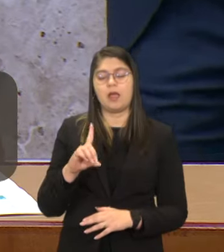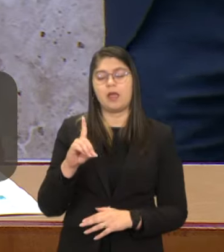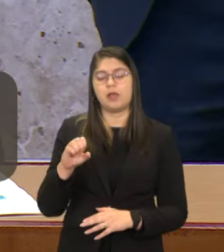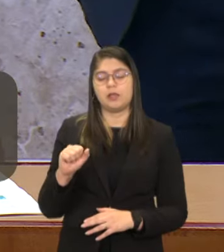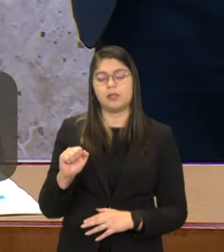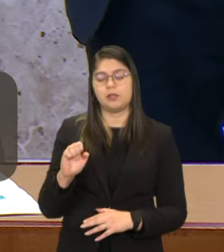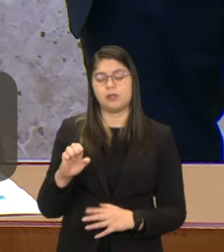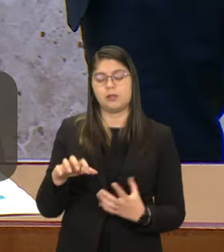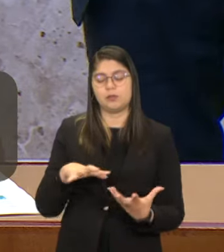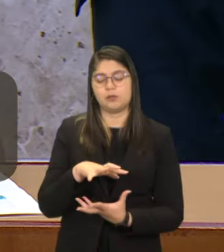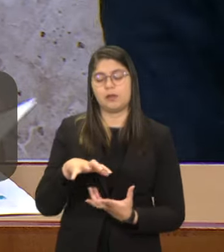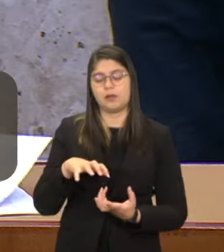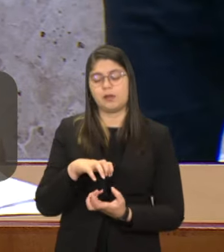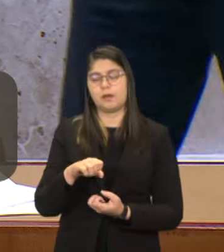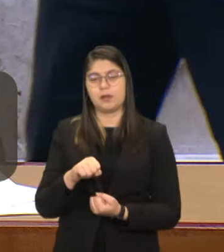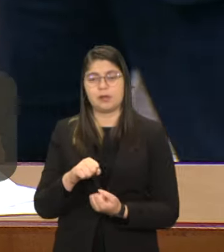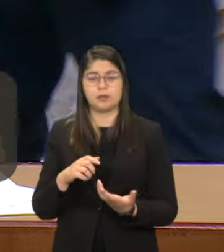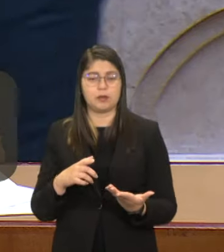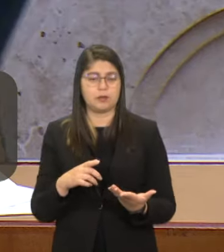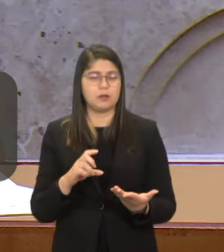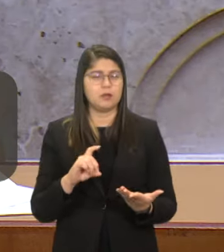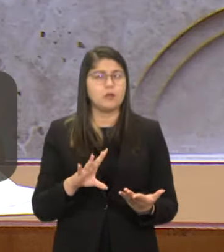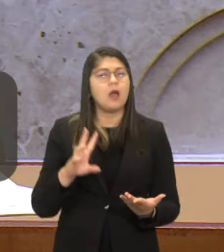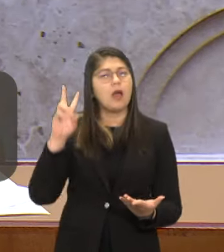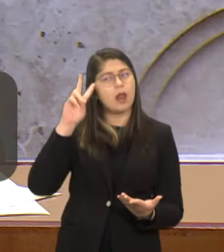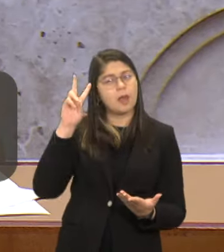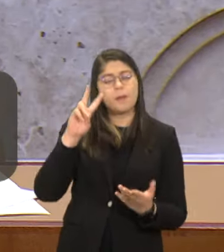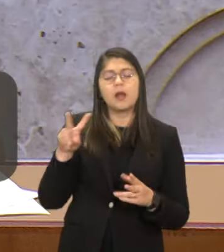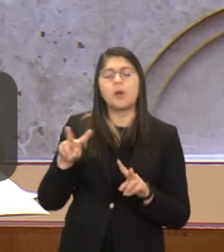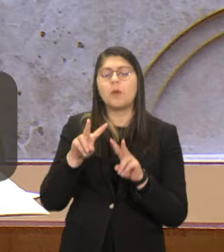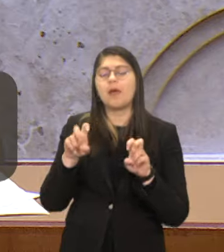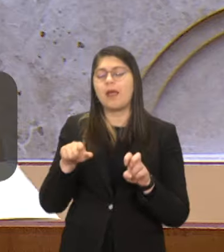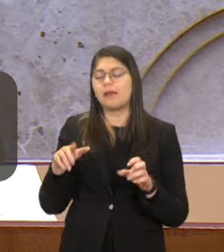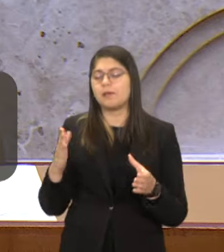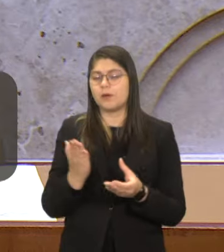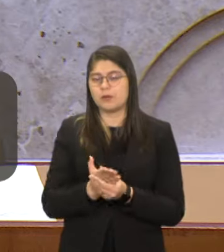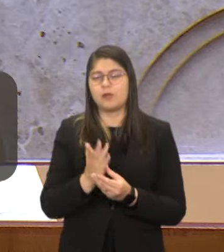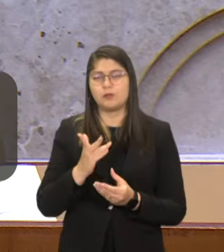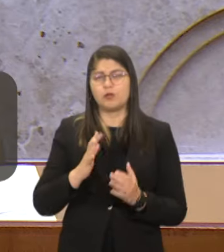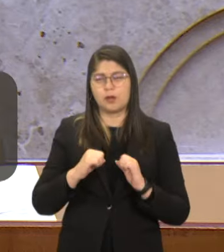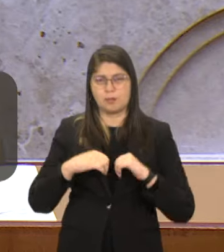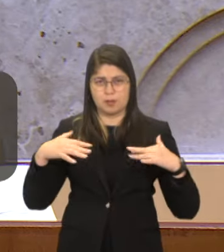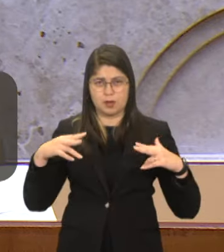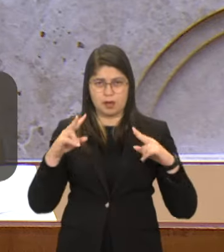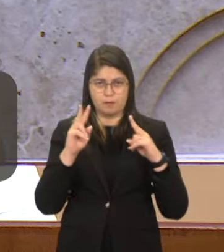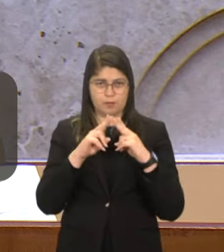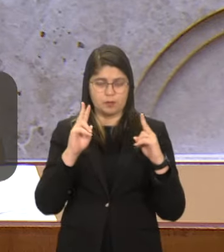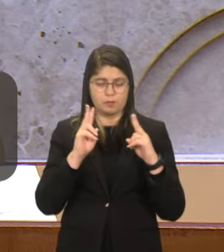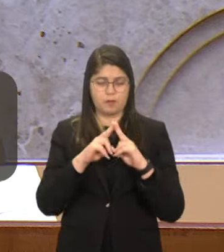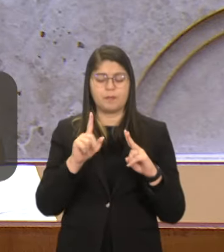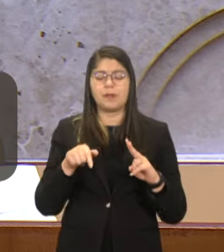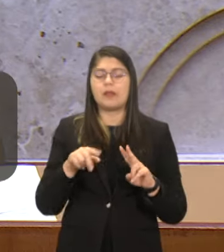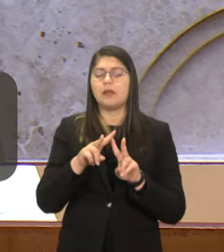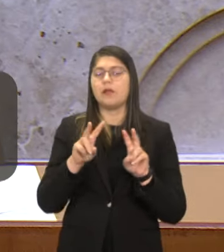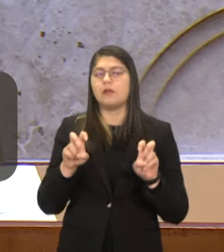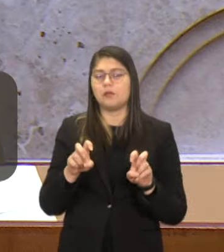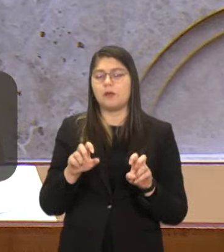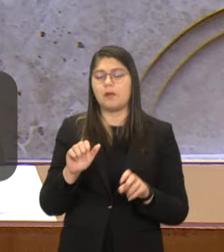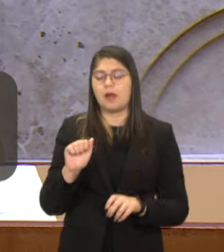Faço uma breve recapitulação do que se trata. O processo já esteve em plenário virtual. Trata-se de arguição